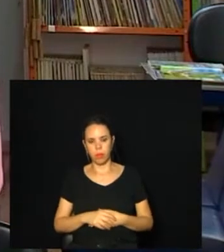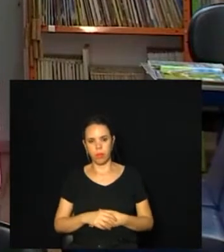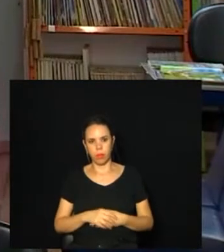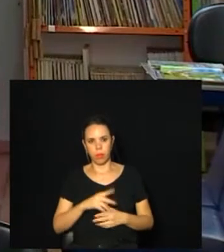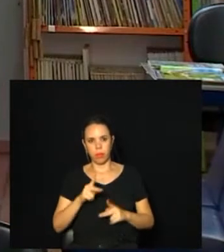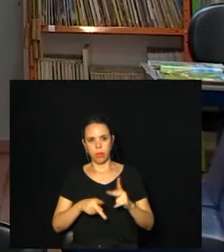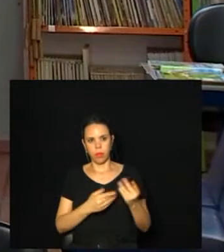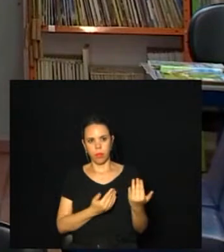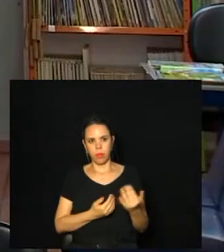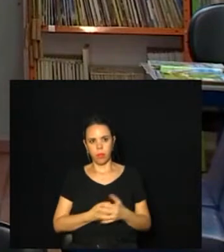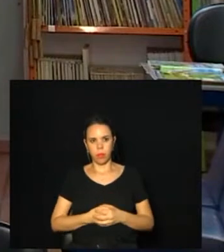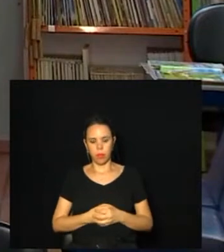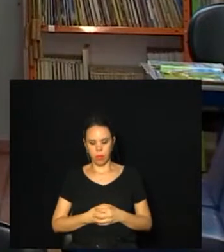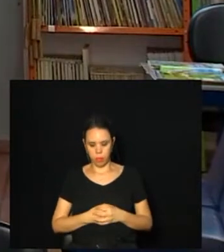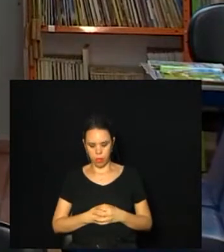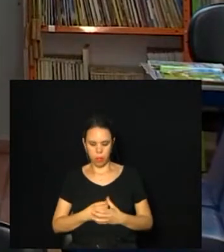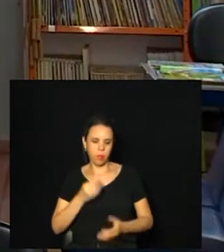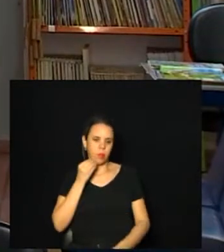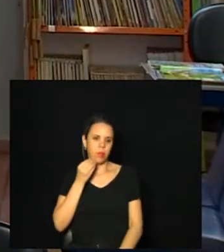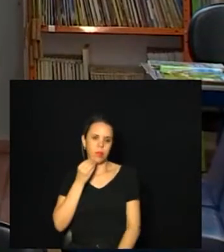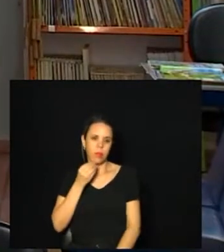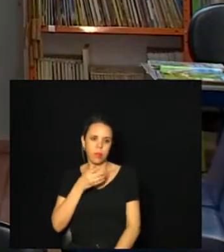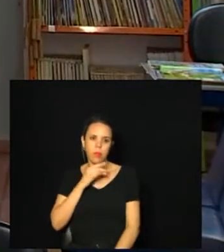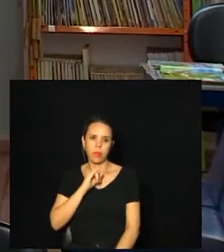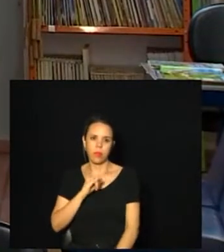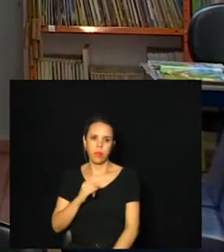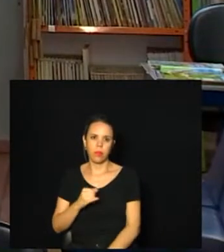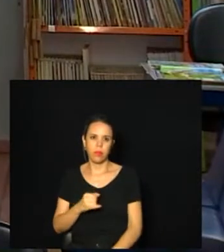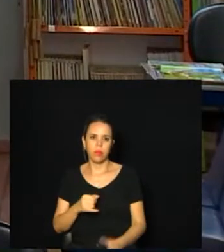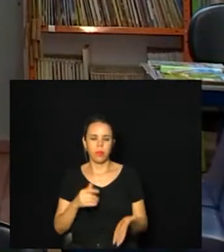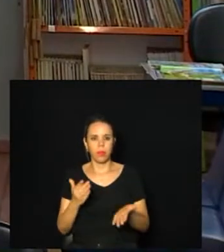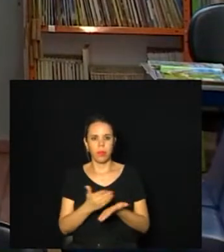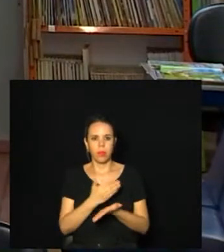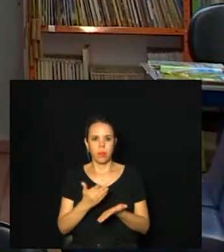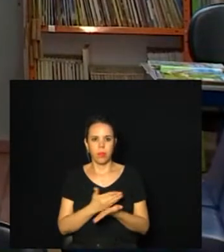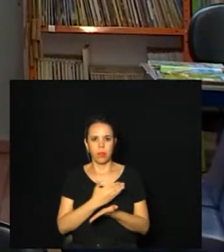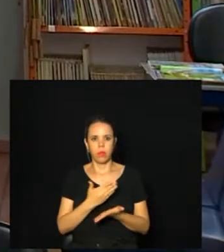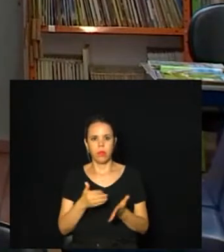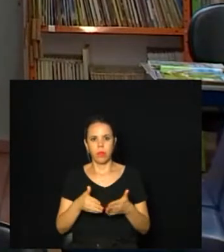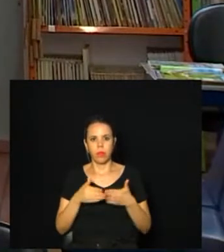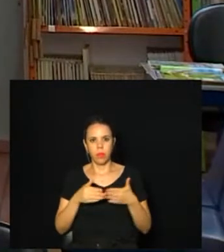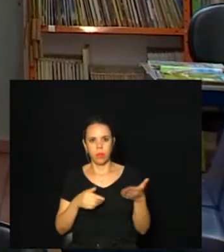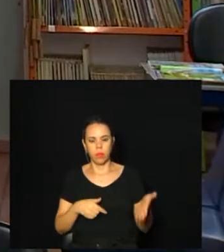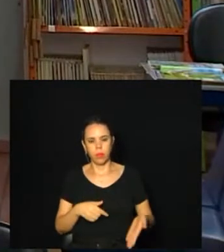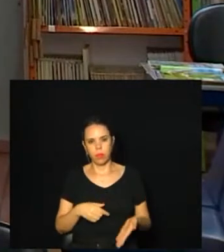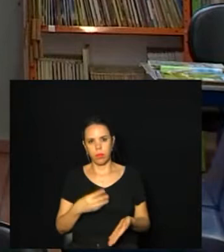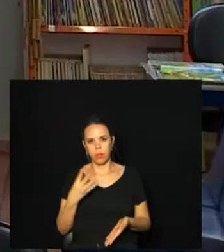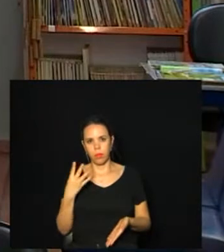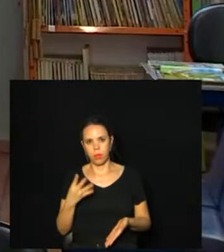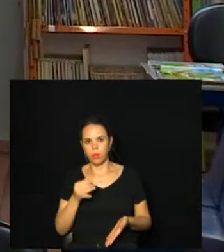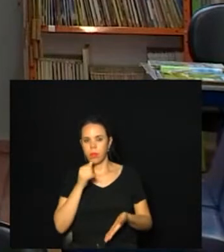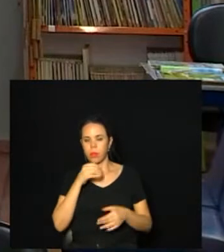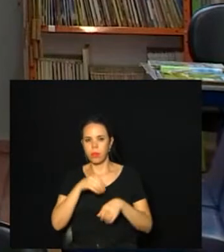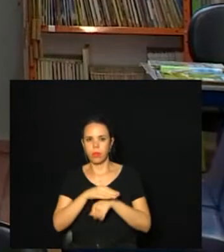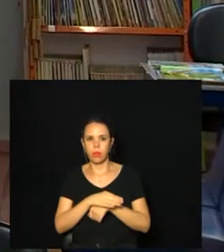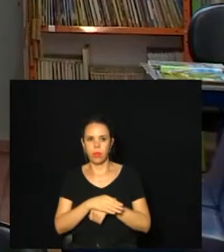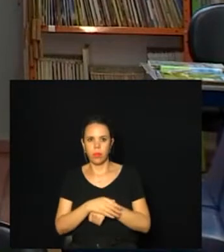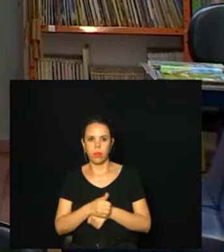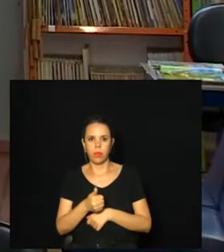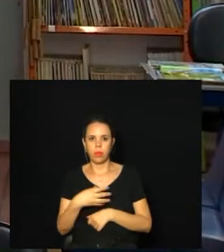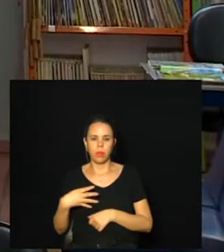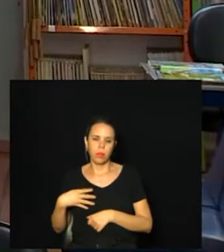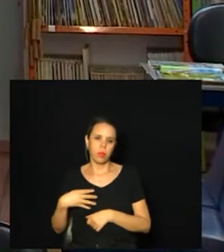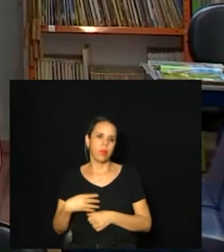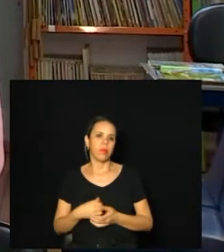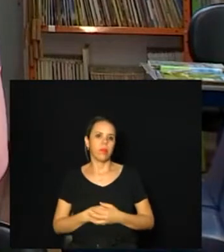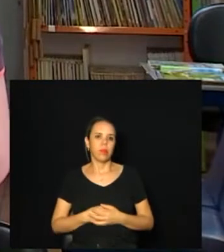público juvenil. Então é a oportunidade dos pais pegarem os livros emprestados aqui. São 4 exemplares por 14